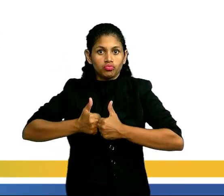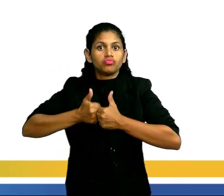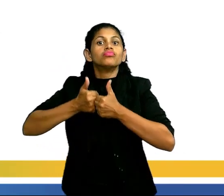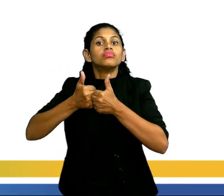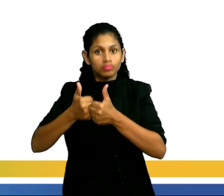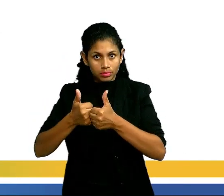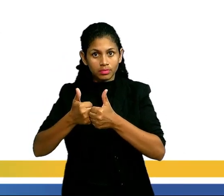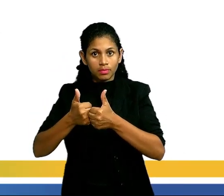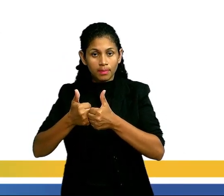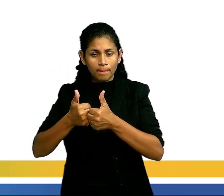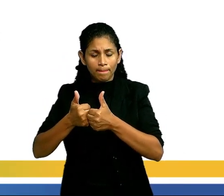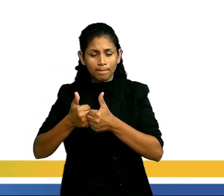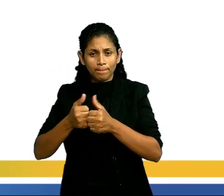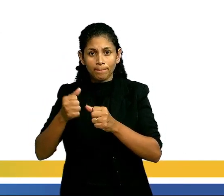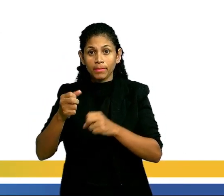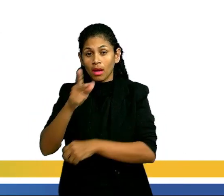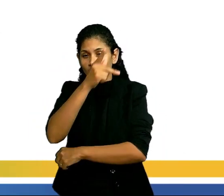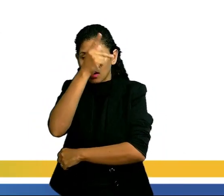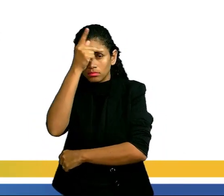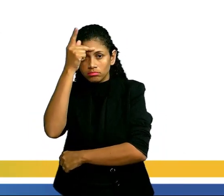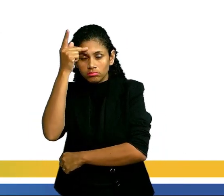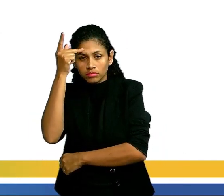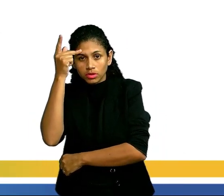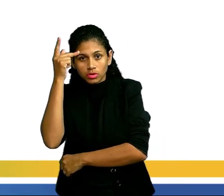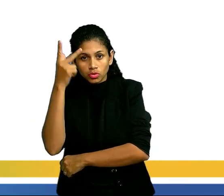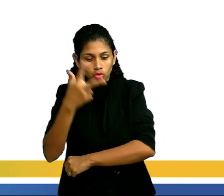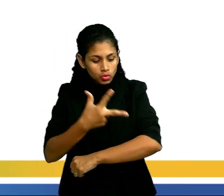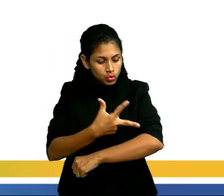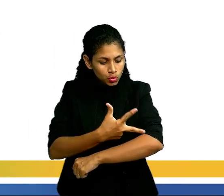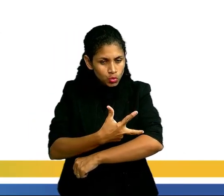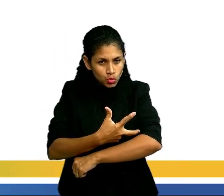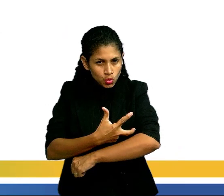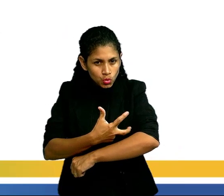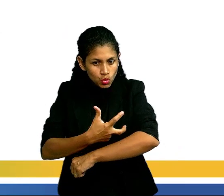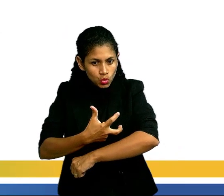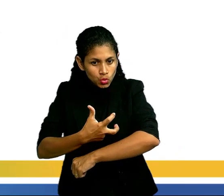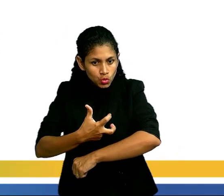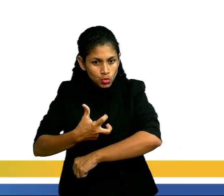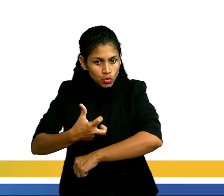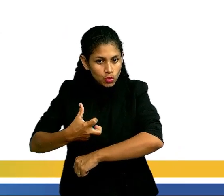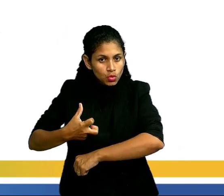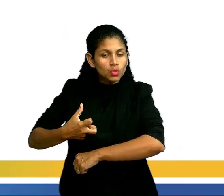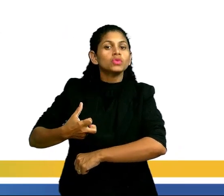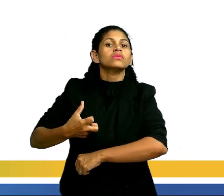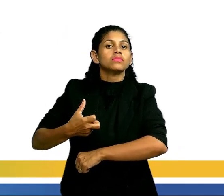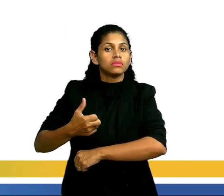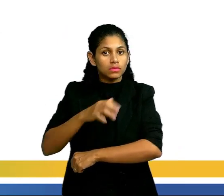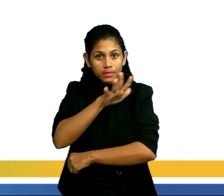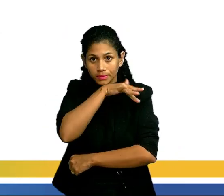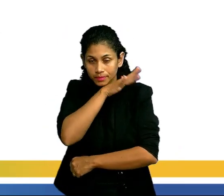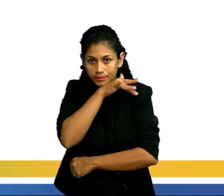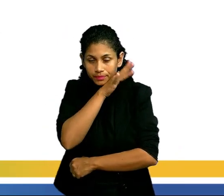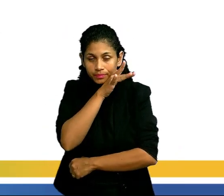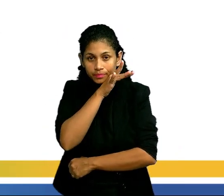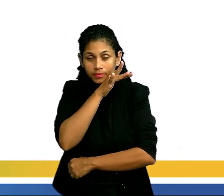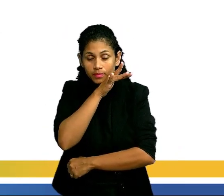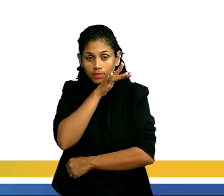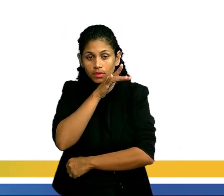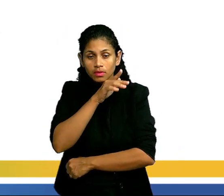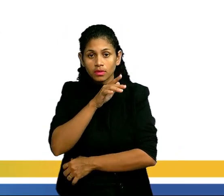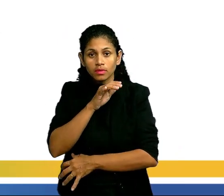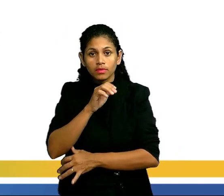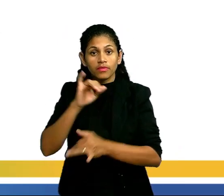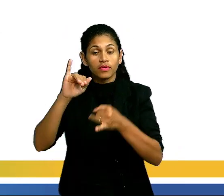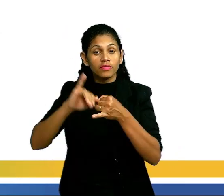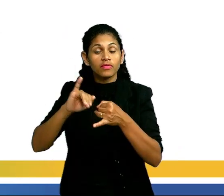precisar. A pessoa vai tirar o sangue desse animal, que tem anticorpos, né, tudo mais, e ele vai